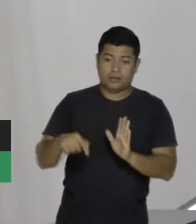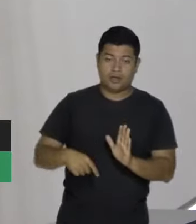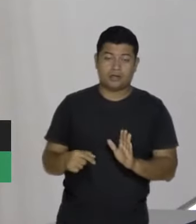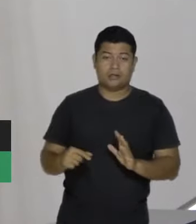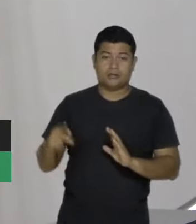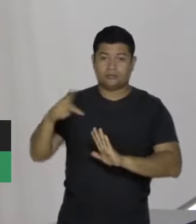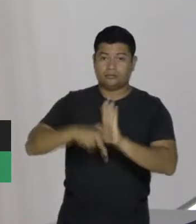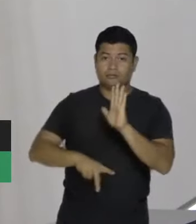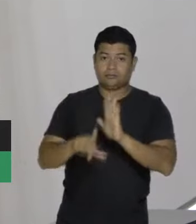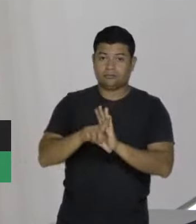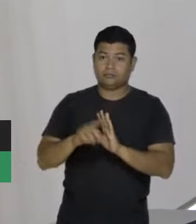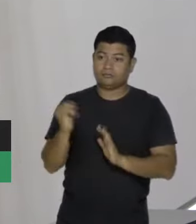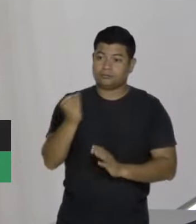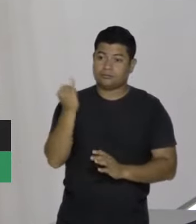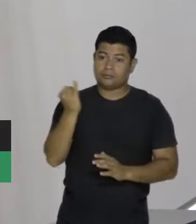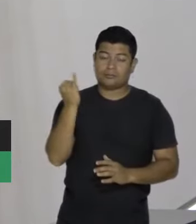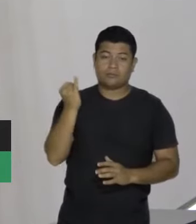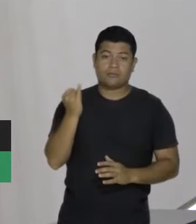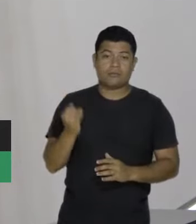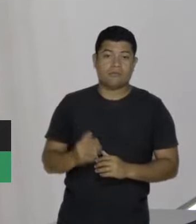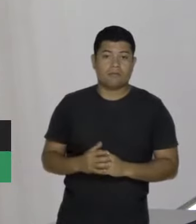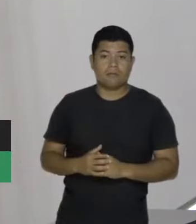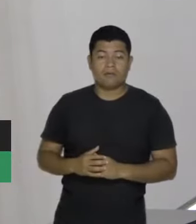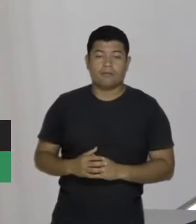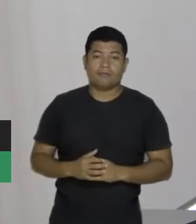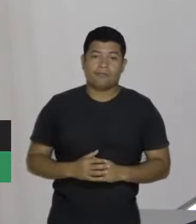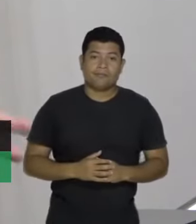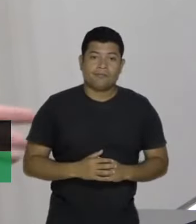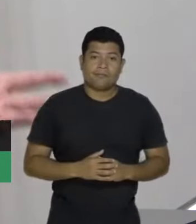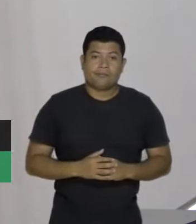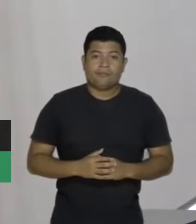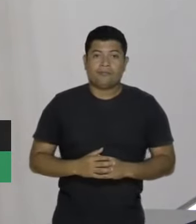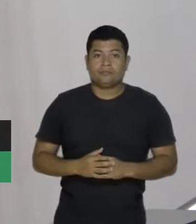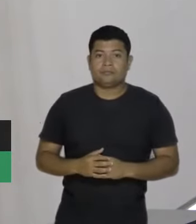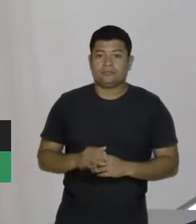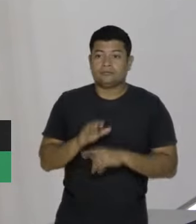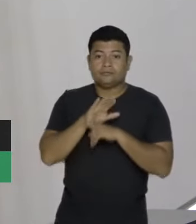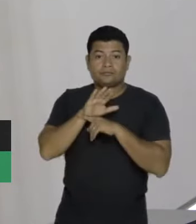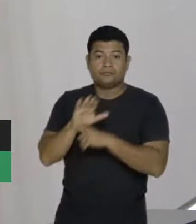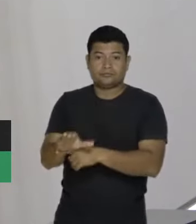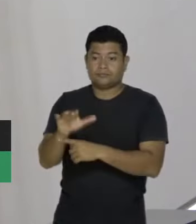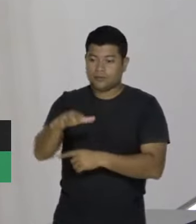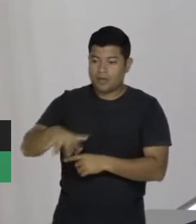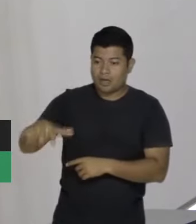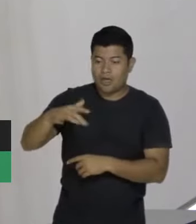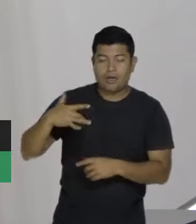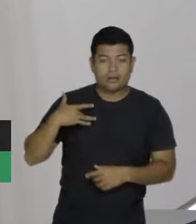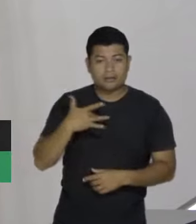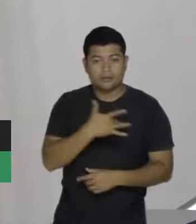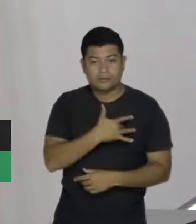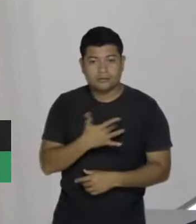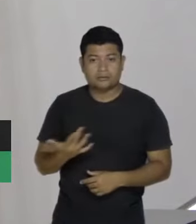projetos importantes, projetos para ajudar a área da saúde,